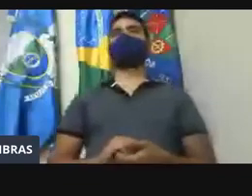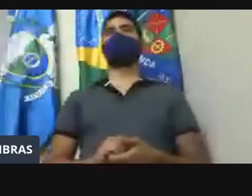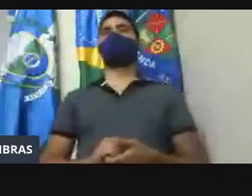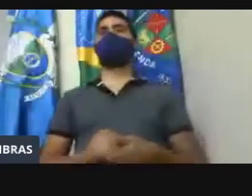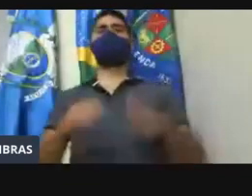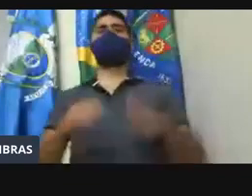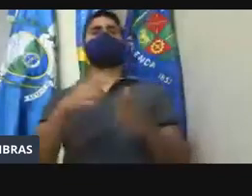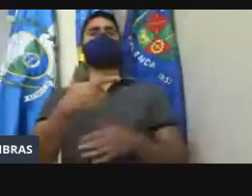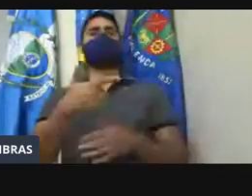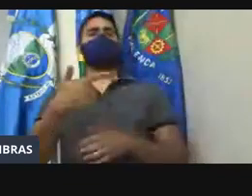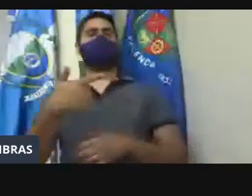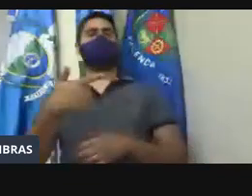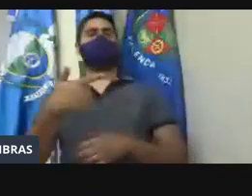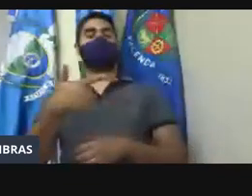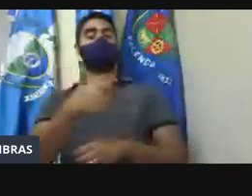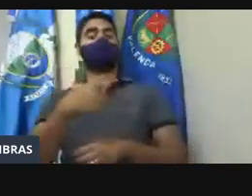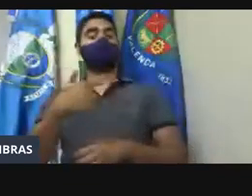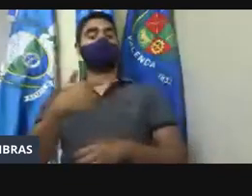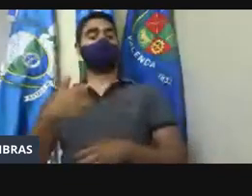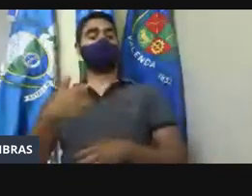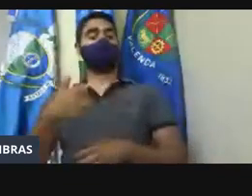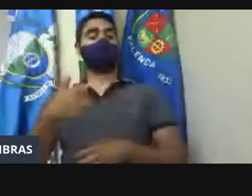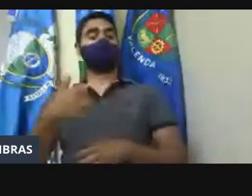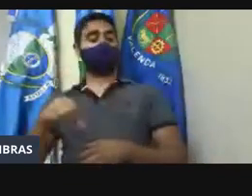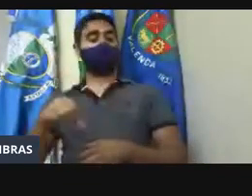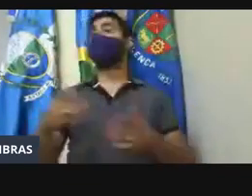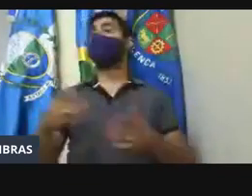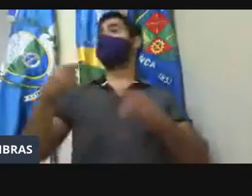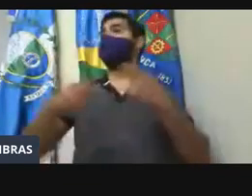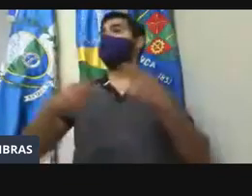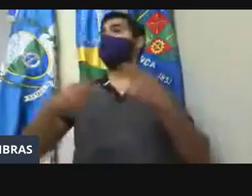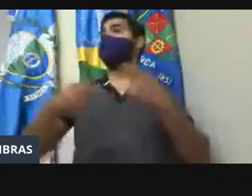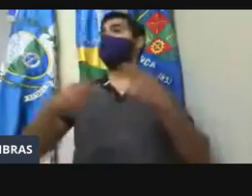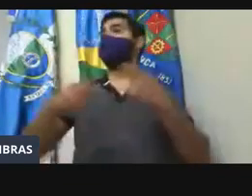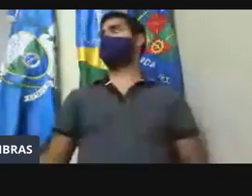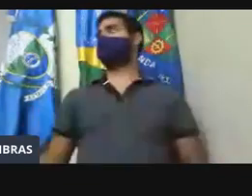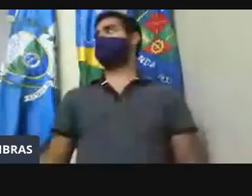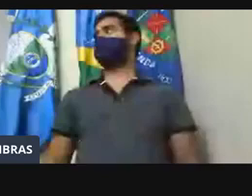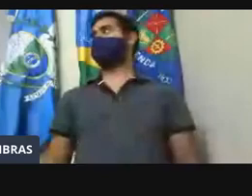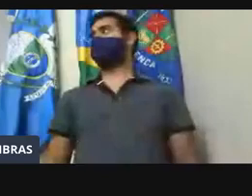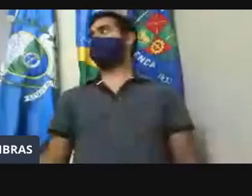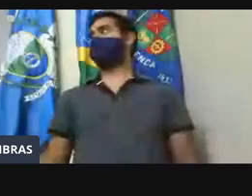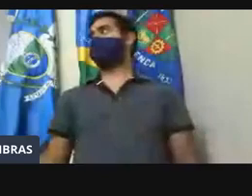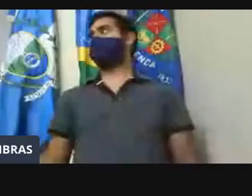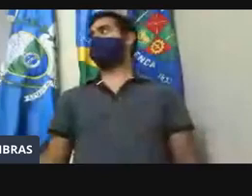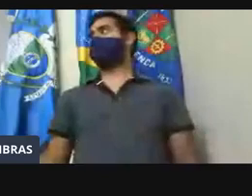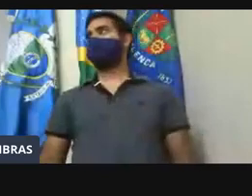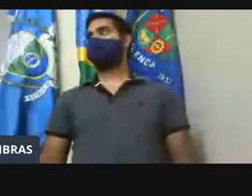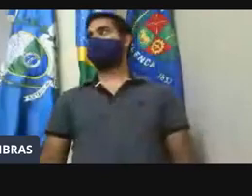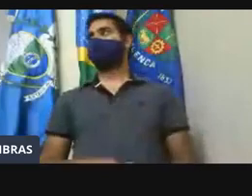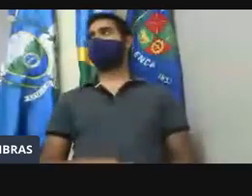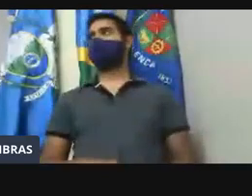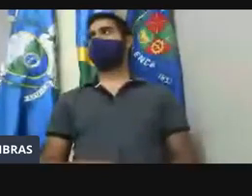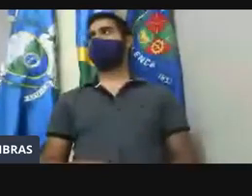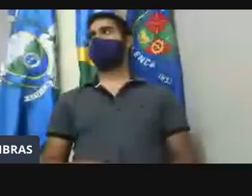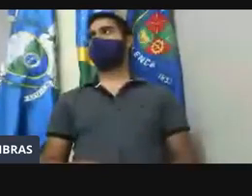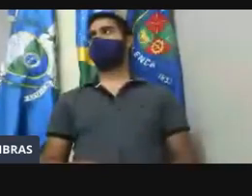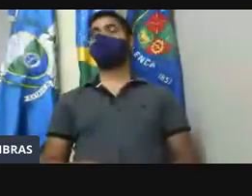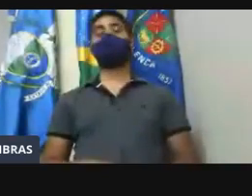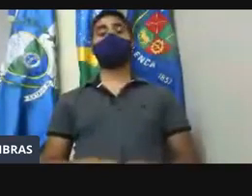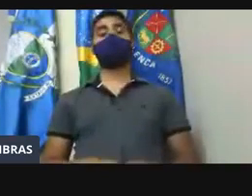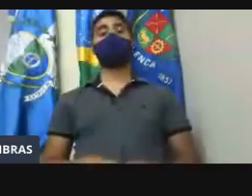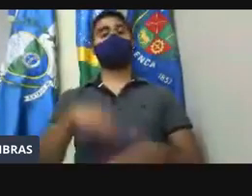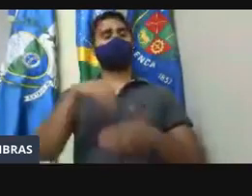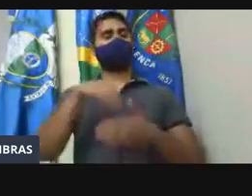Requerimento 219 do vereador professor Rafael de Oliveira Tavares se encontra em discussão. Não tendo quem queira discutir, em